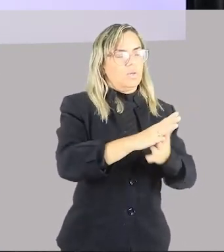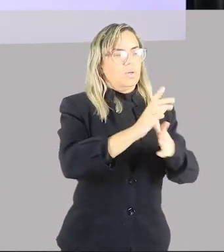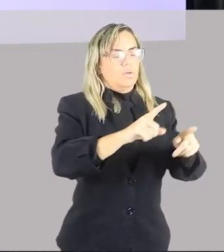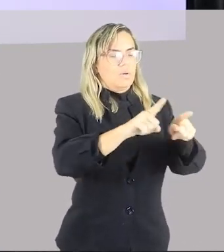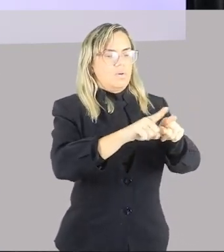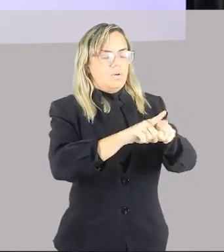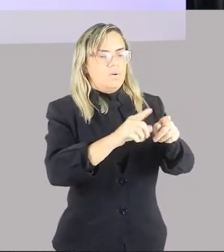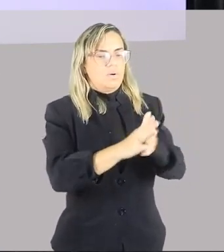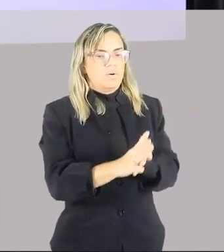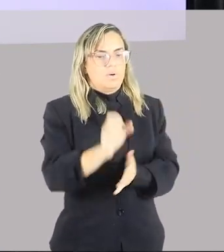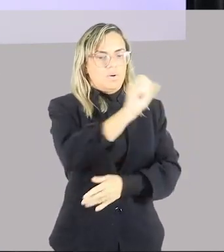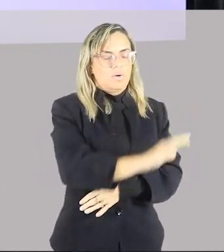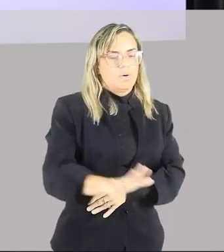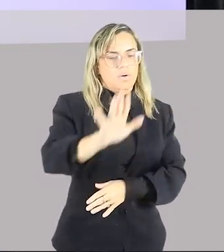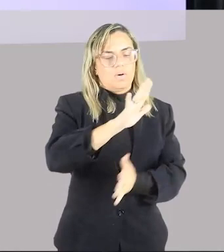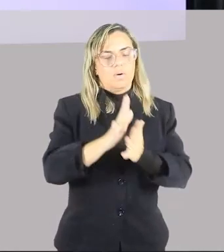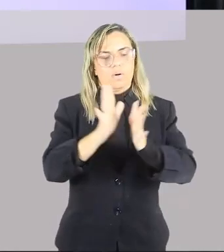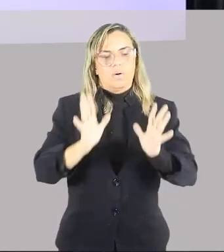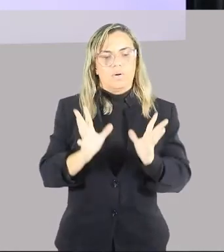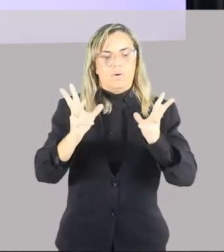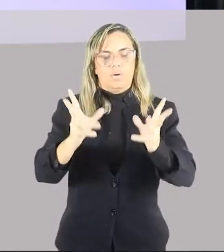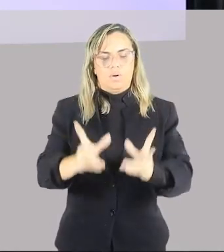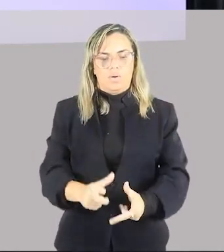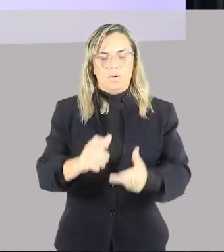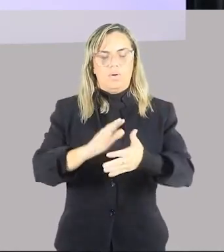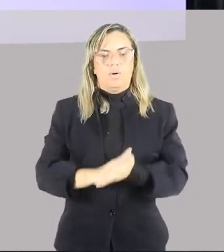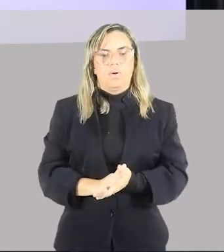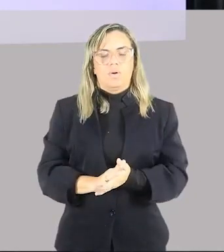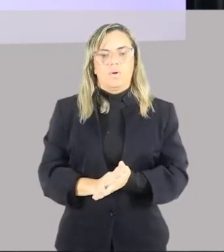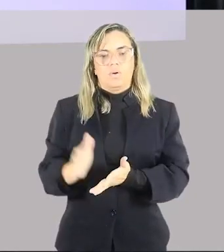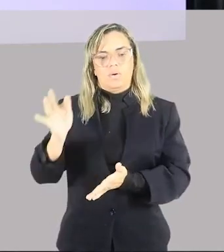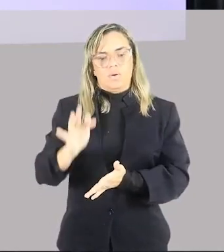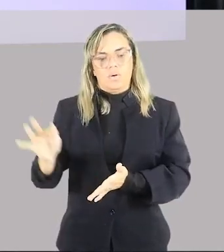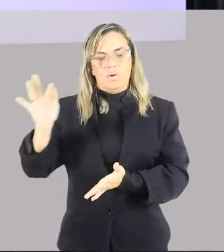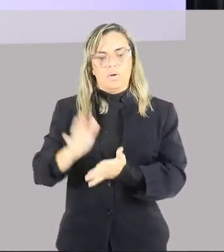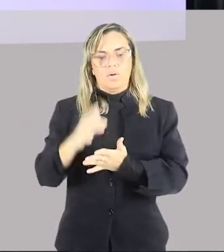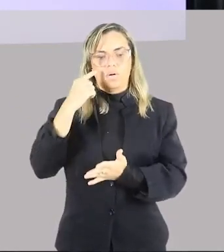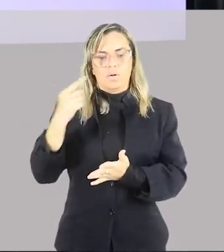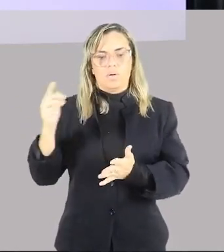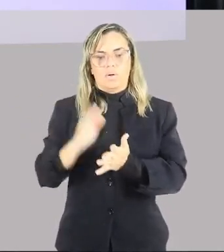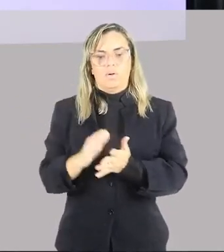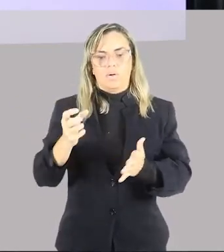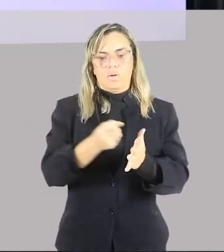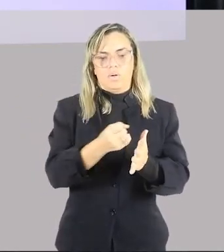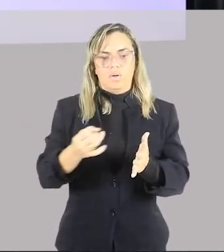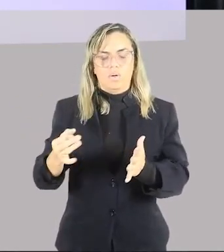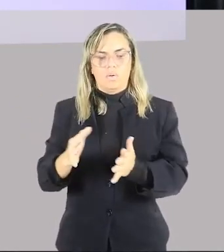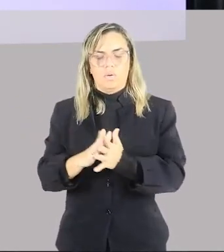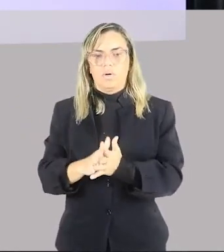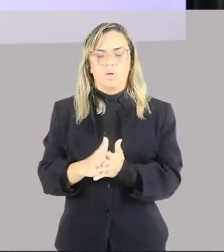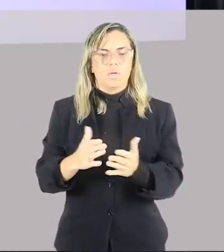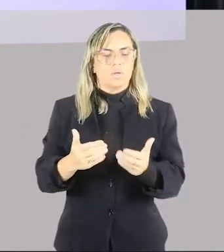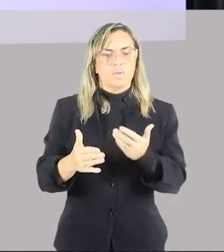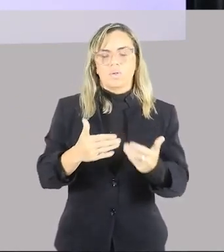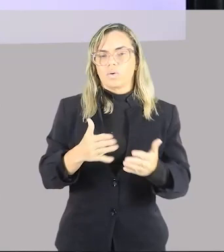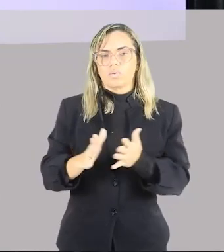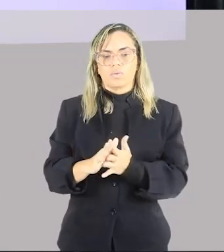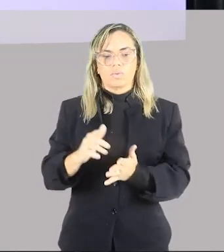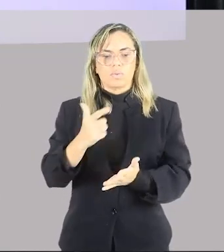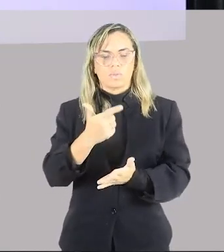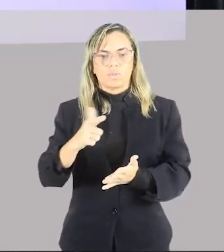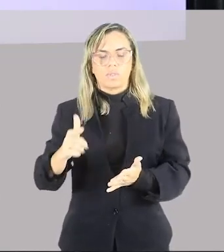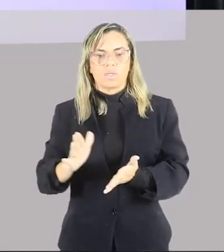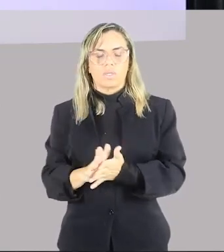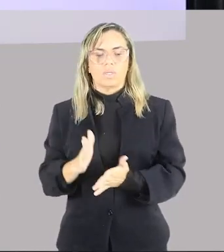Se é uma lei nacional, a todos os administrados da União, atingindo uma quantidade indeterminada de pessoas. Por exemplo,